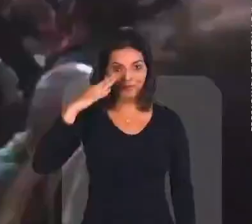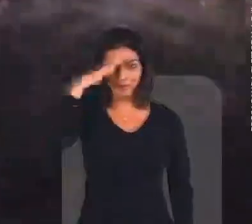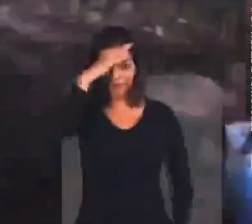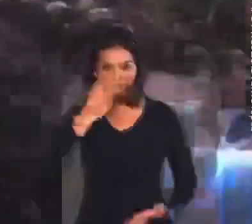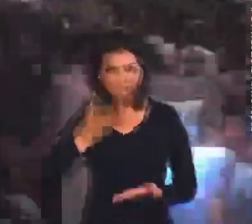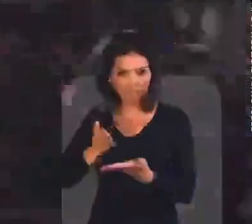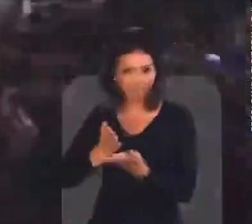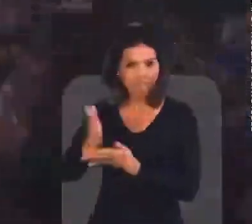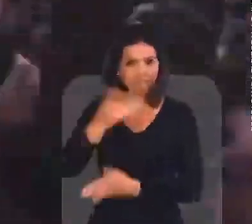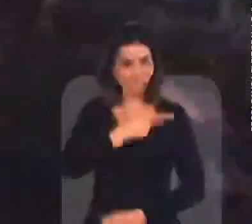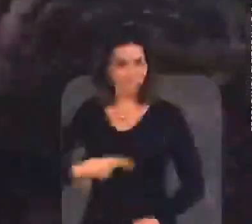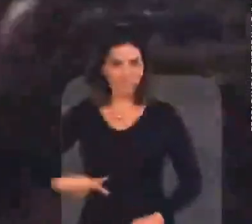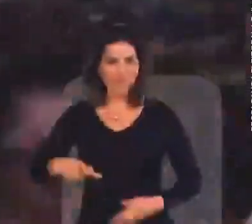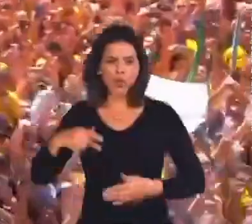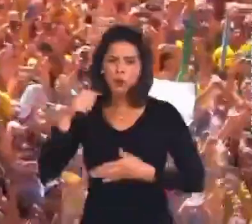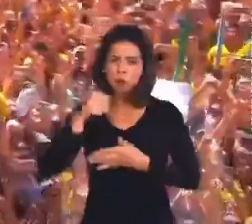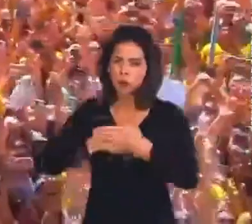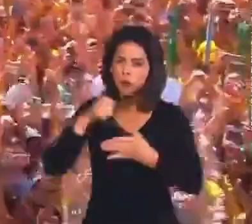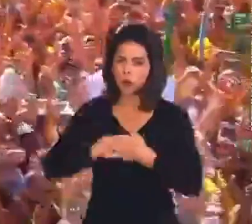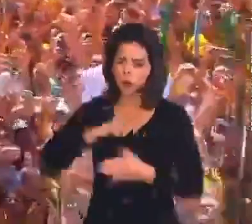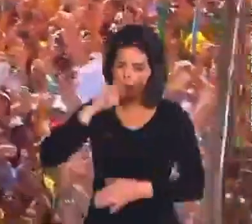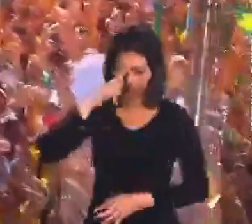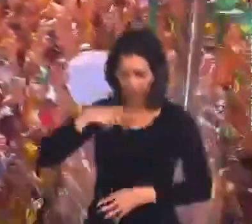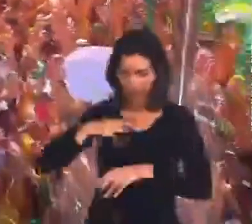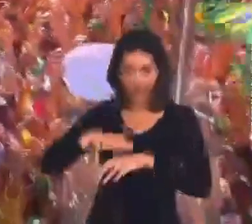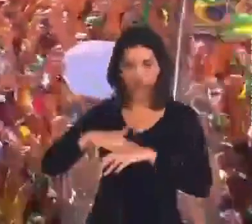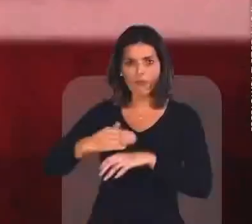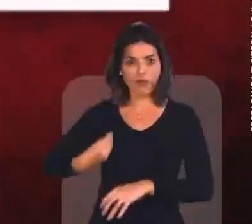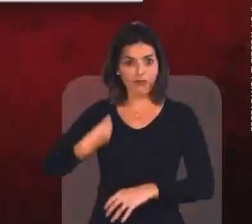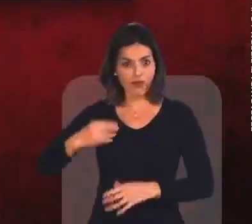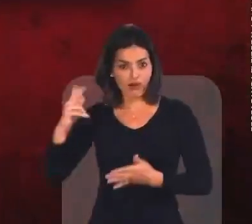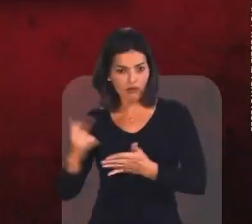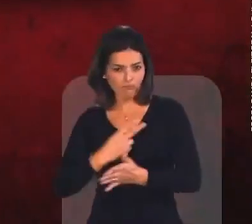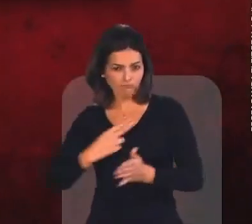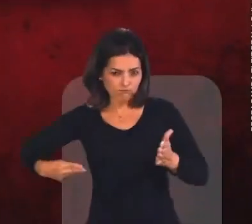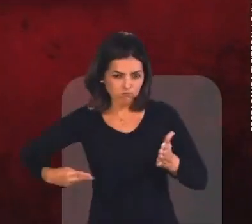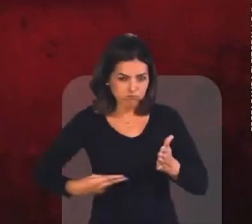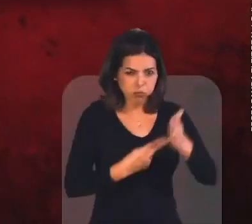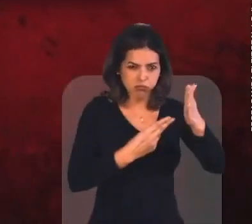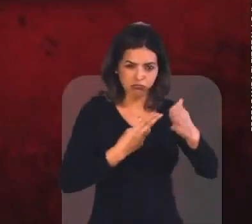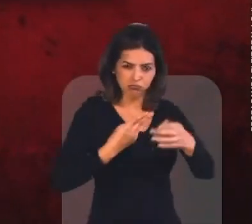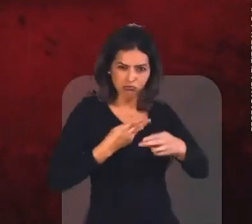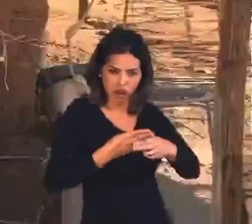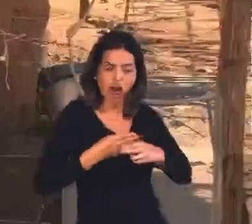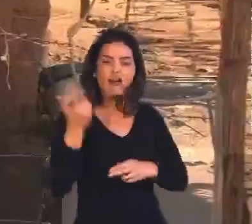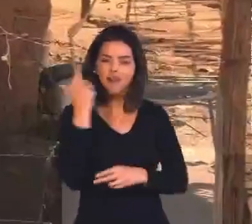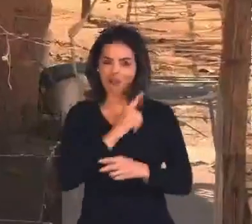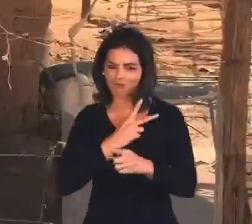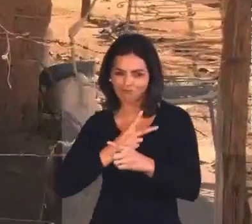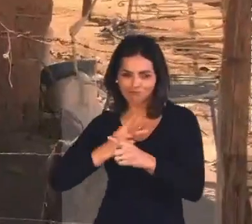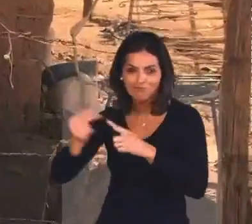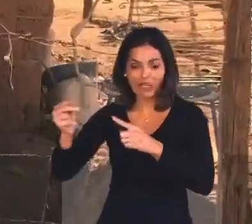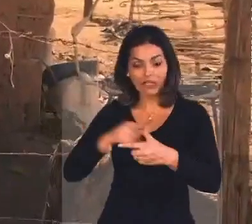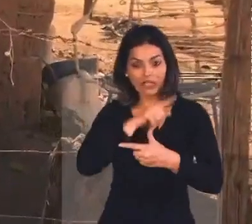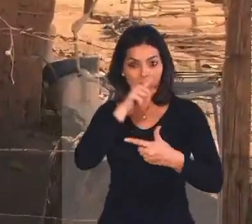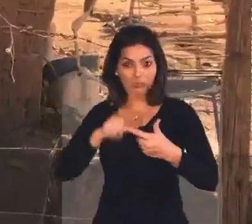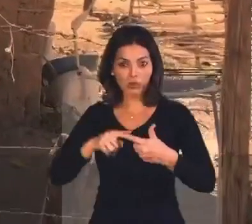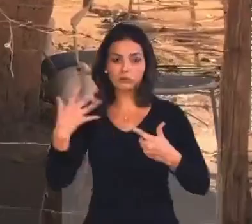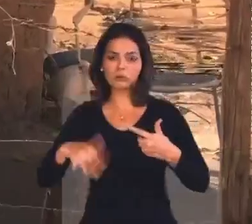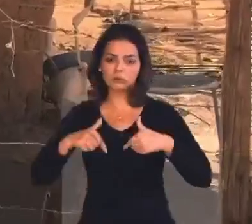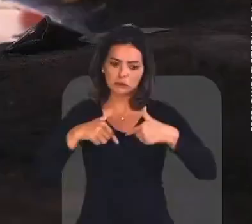país lutando pela própria vida. E ele venceu. Em seguida, teve que enfrentar o rombo deixado